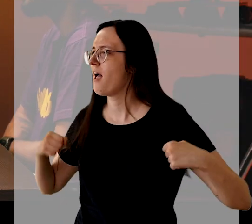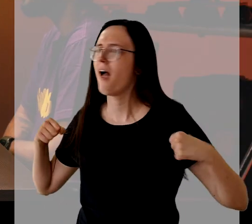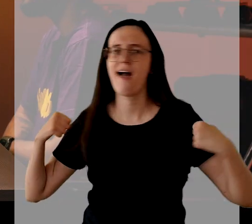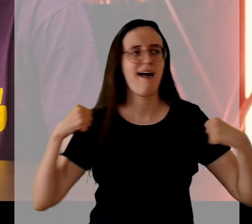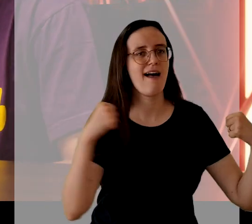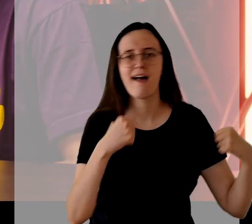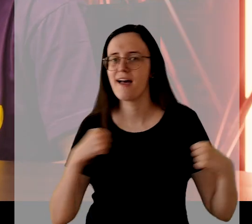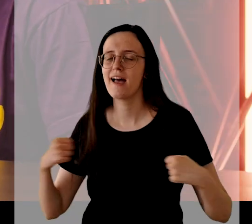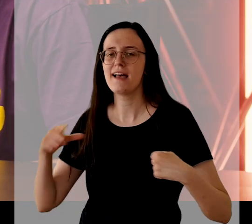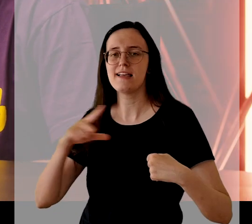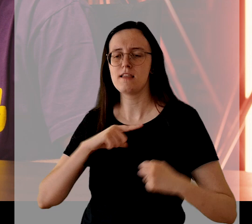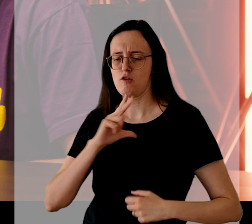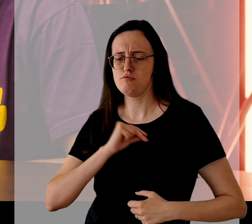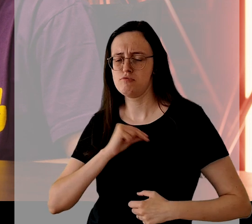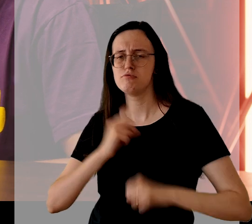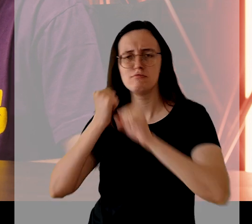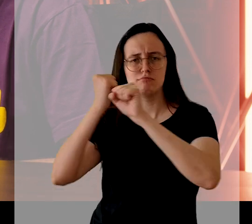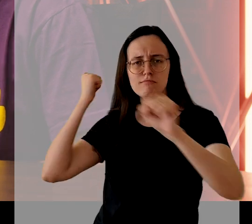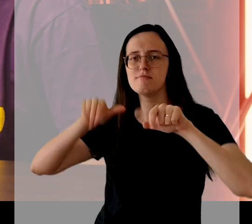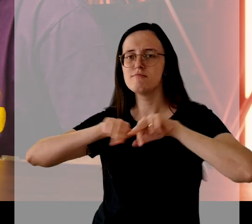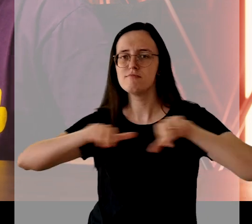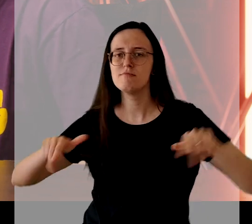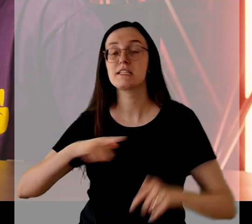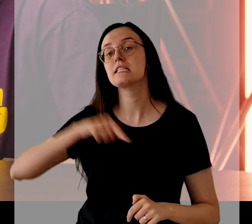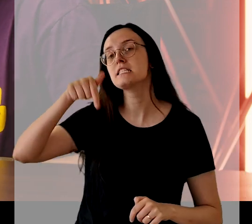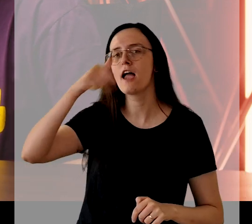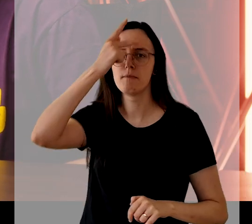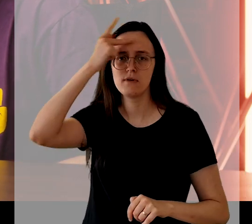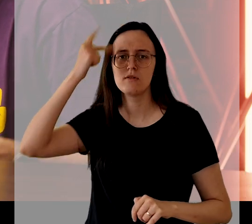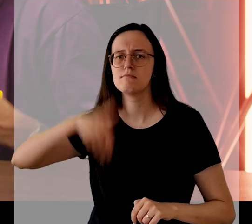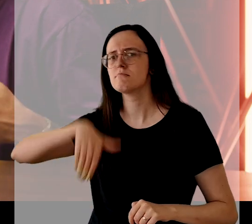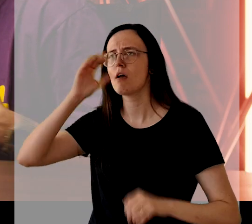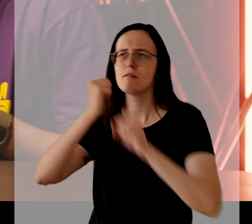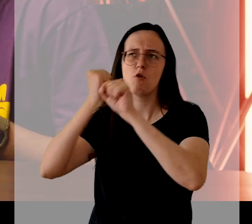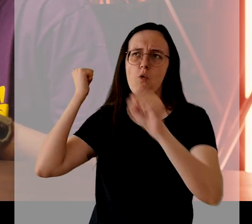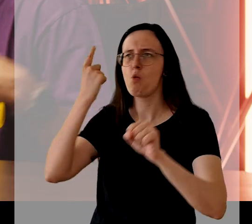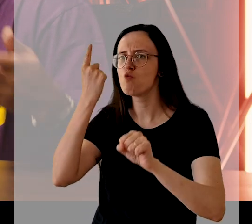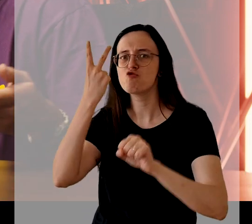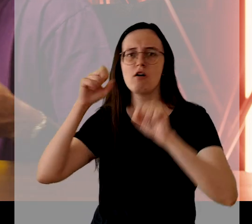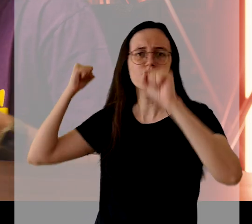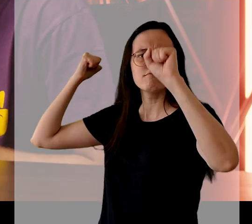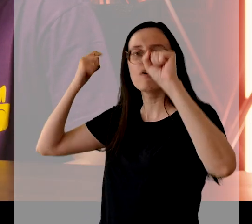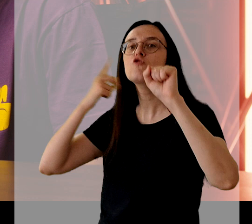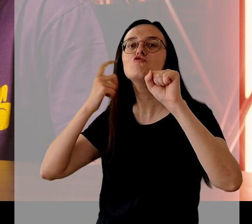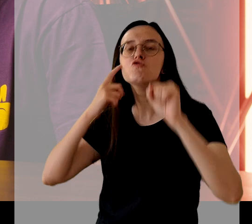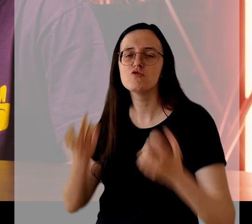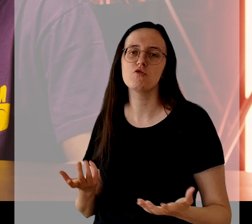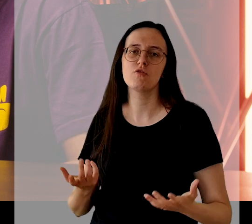naquela correria, tendo que microfonar, né? 7 pessoas, mais um boom, mais 2